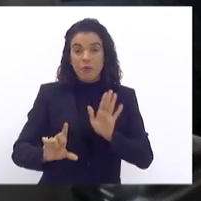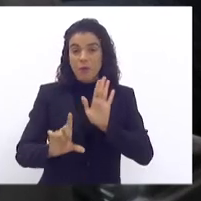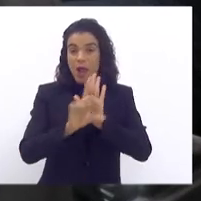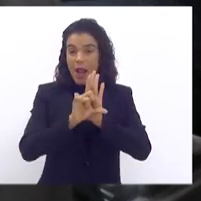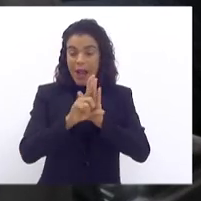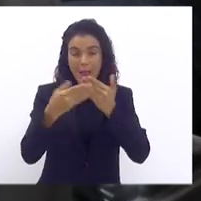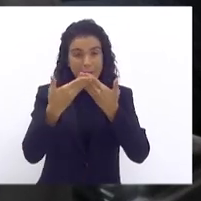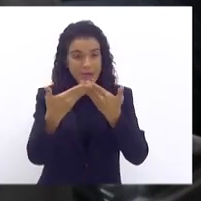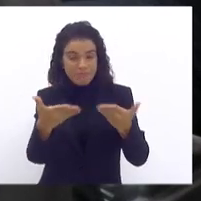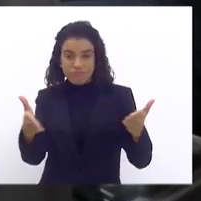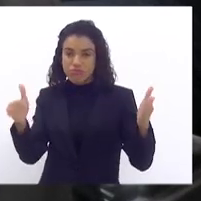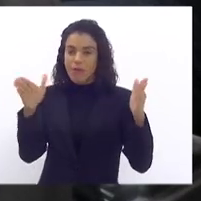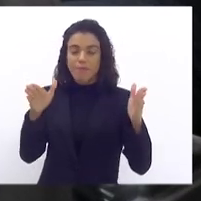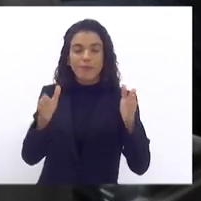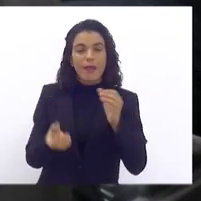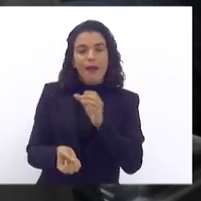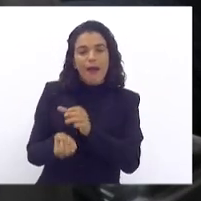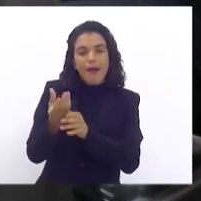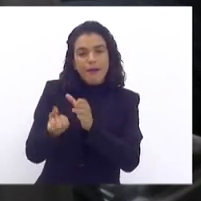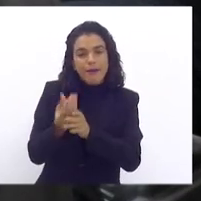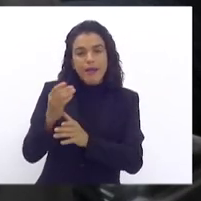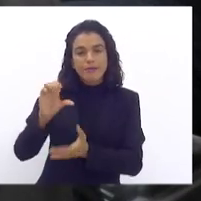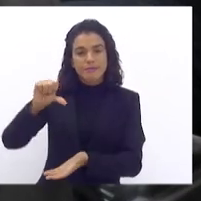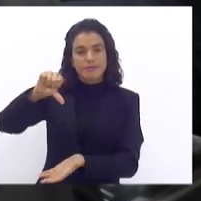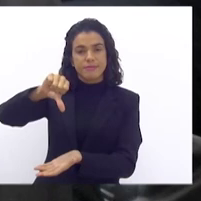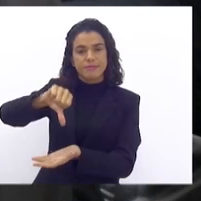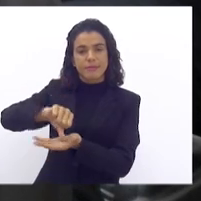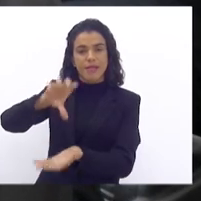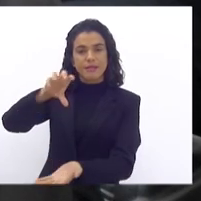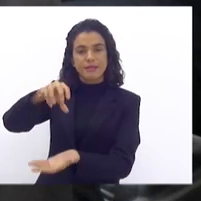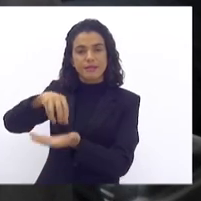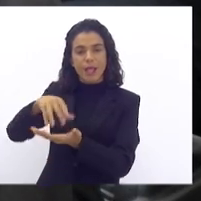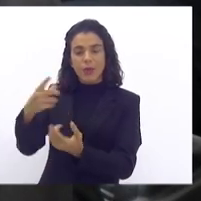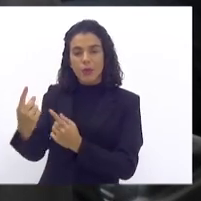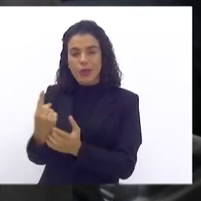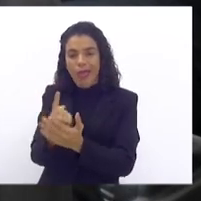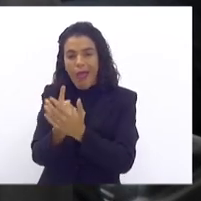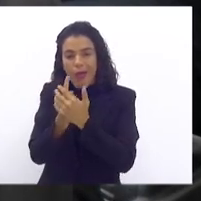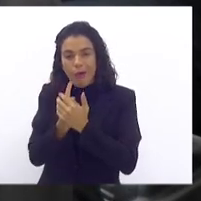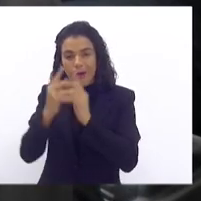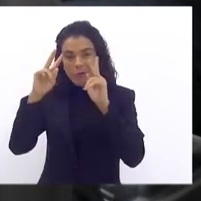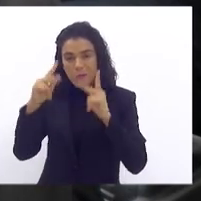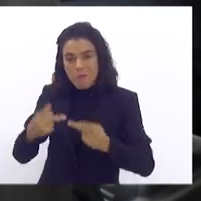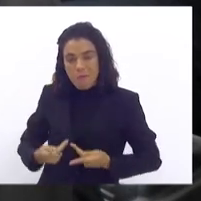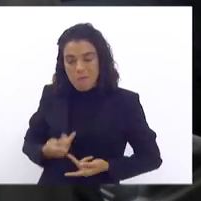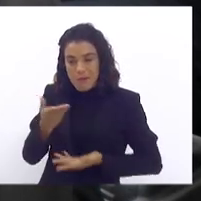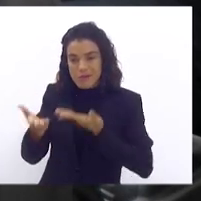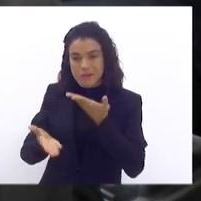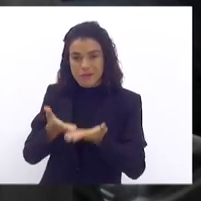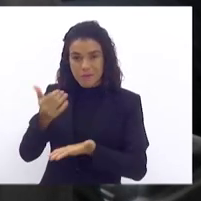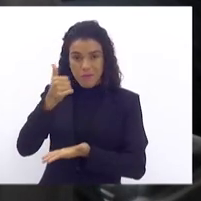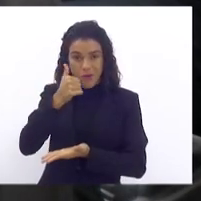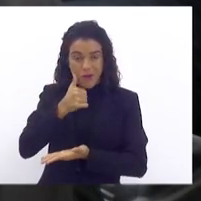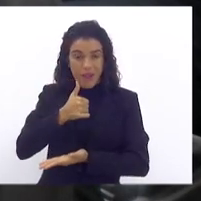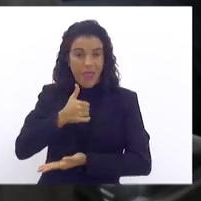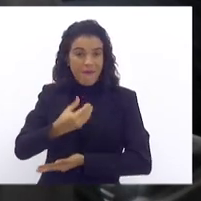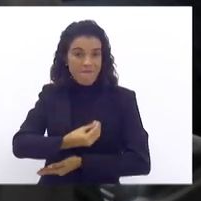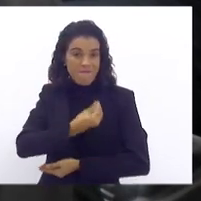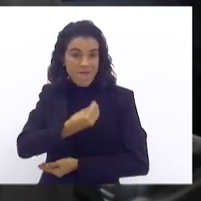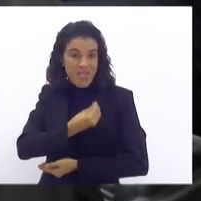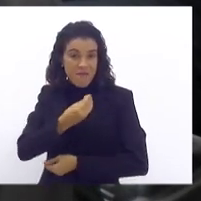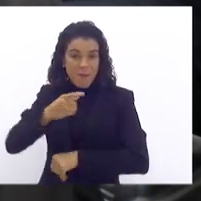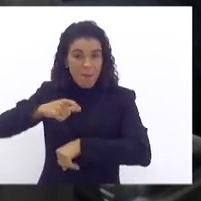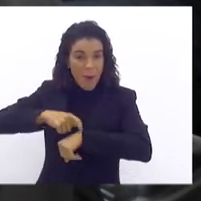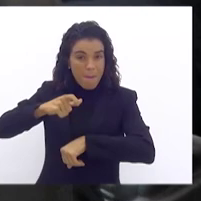abrangente, criação de centros de acolhimento e humanização para mulheres que estão vivenciando situação